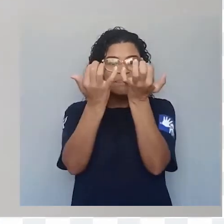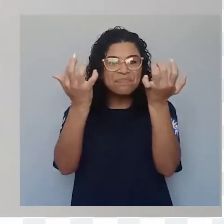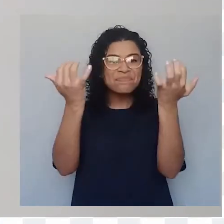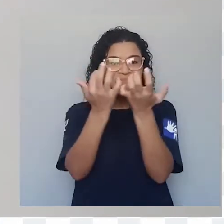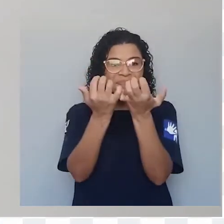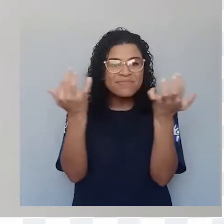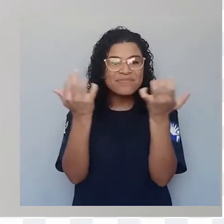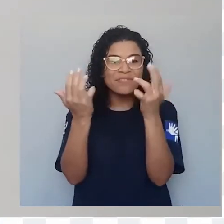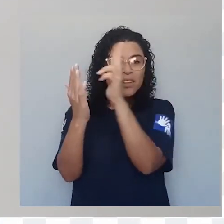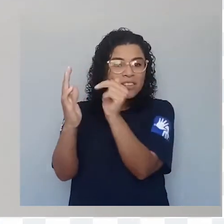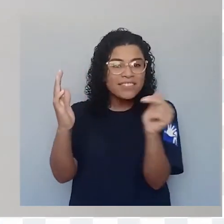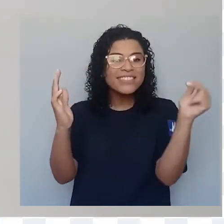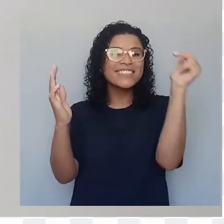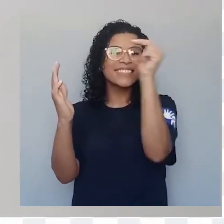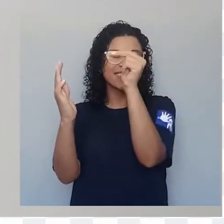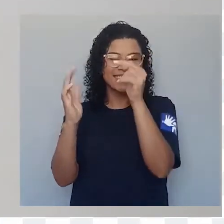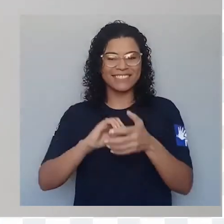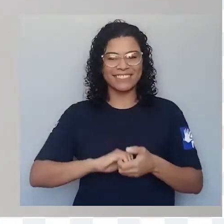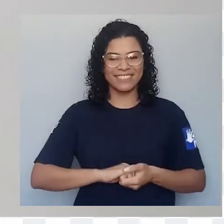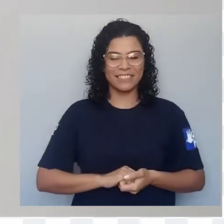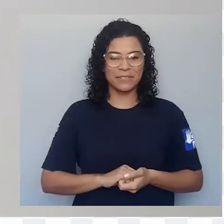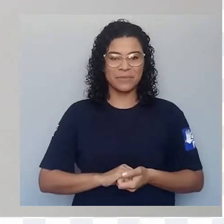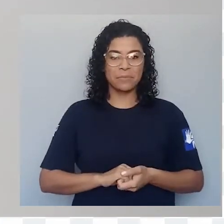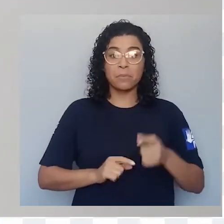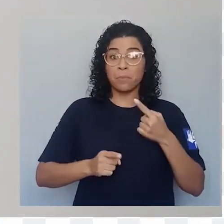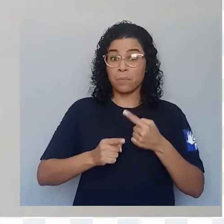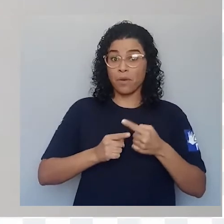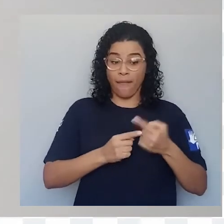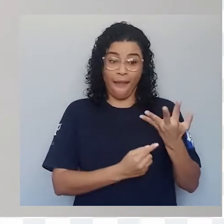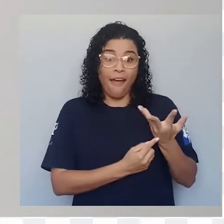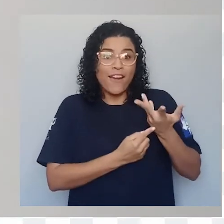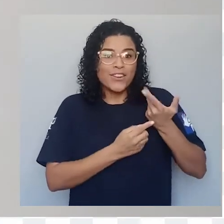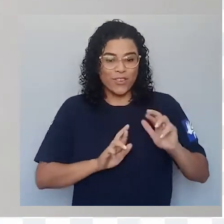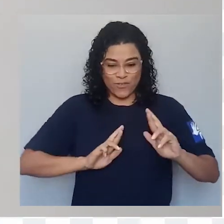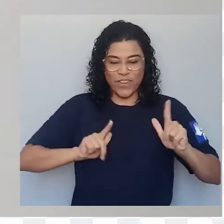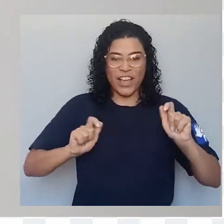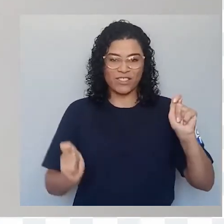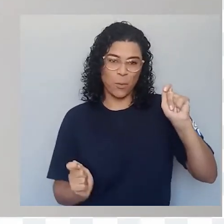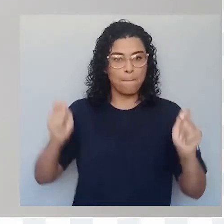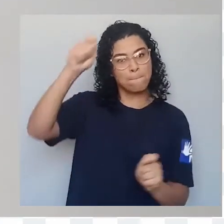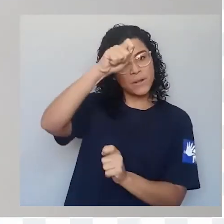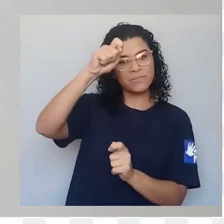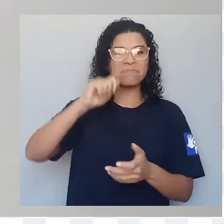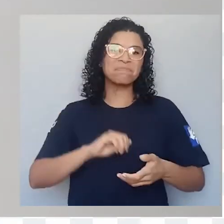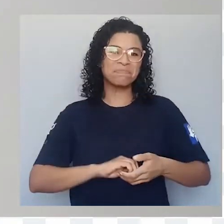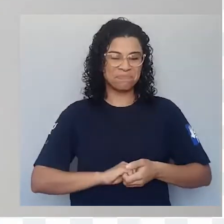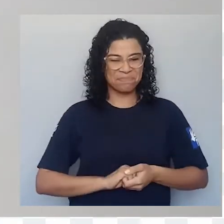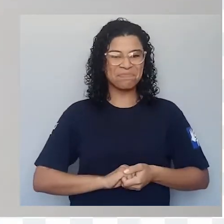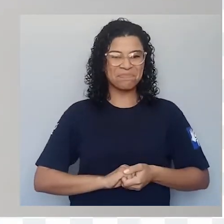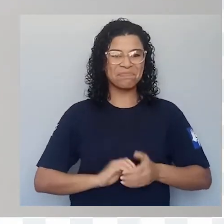Já que a nossa brincadeira, a nossa arte é a